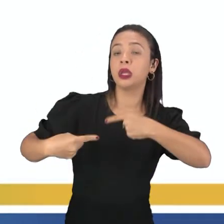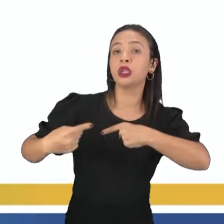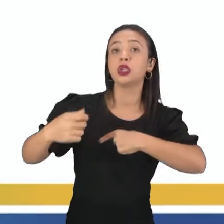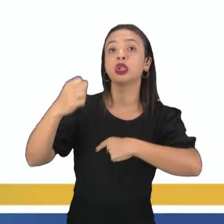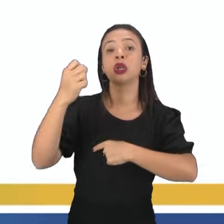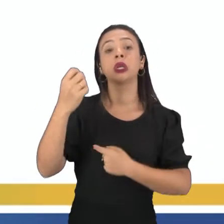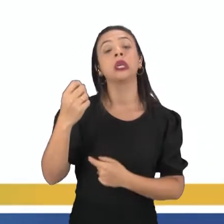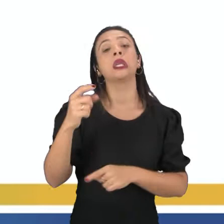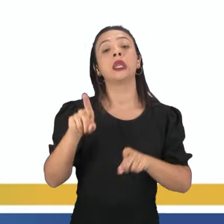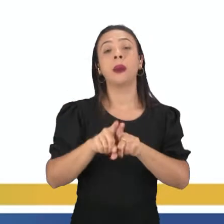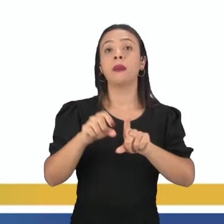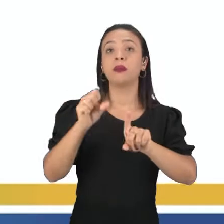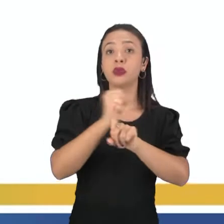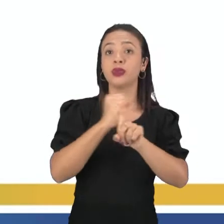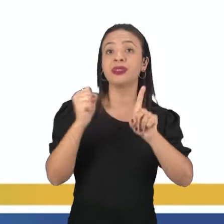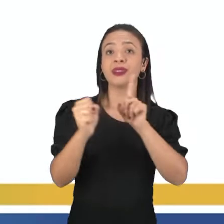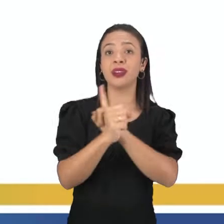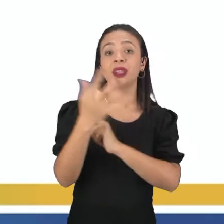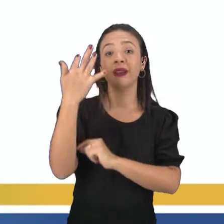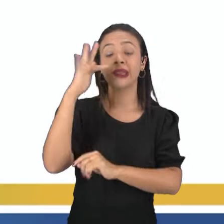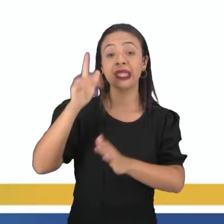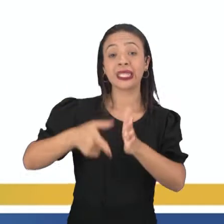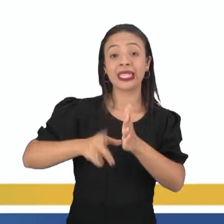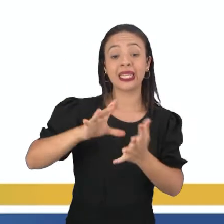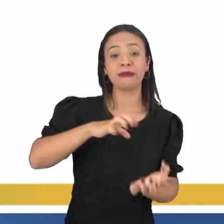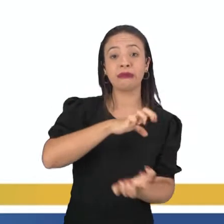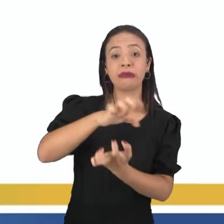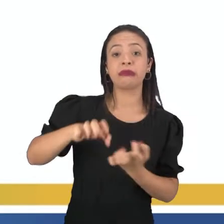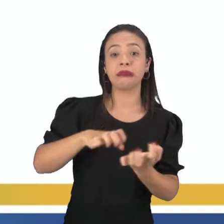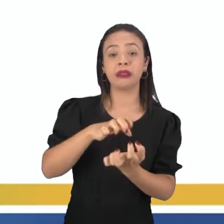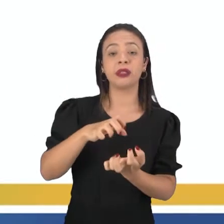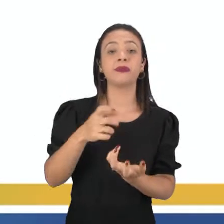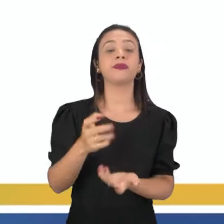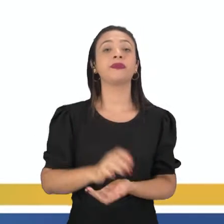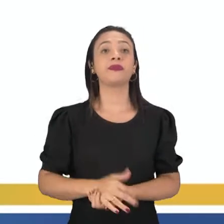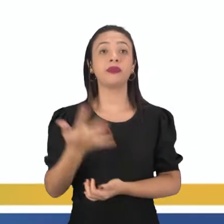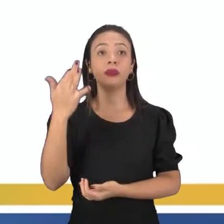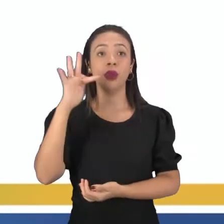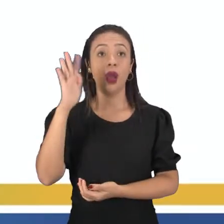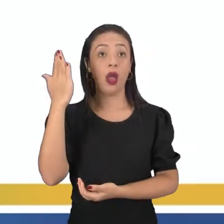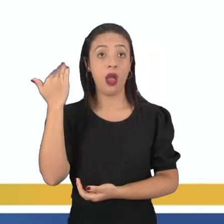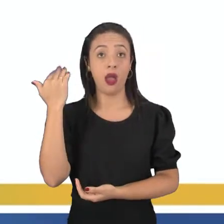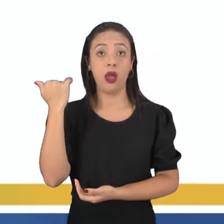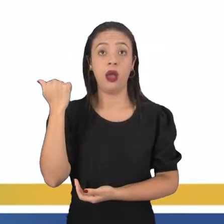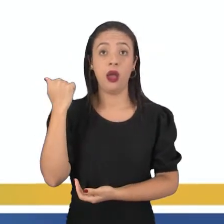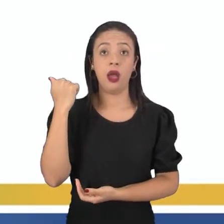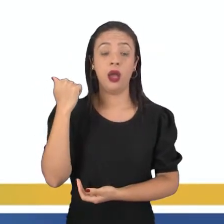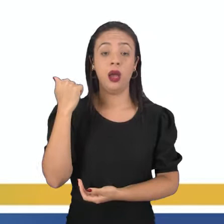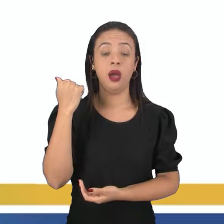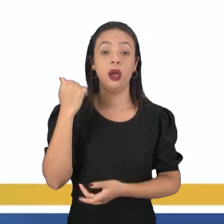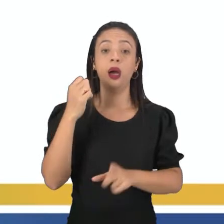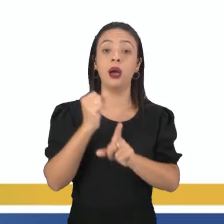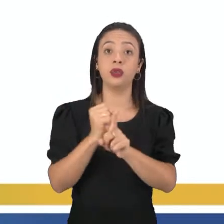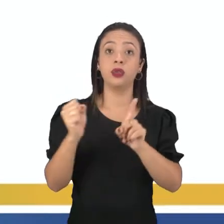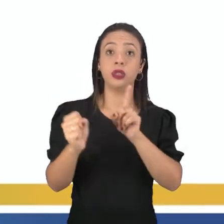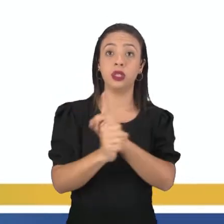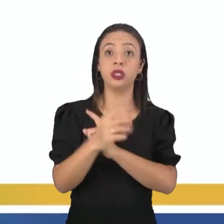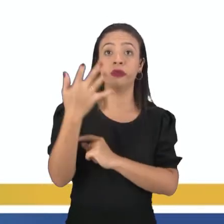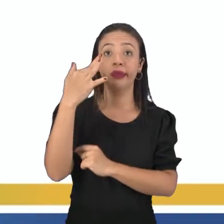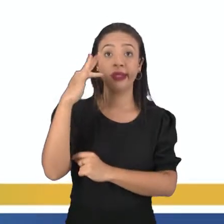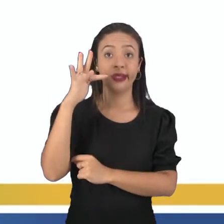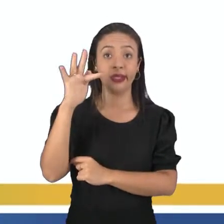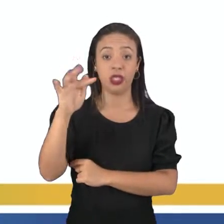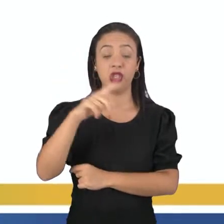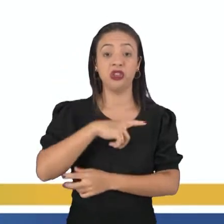França anterior à Revolução Francesa. Durante o Antigo Regime, a sociedade francesa era constituída por